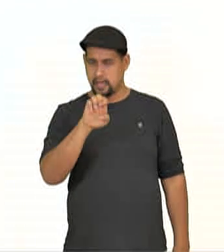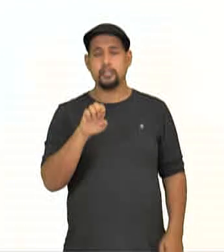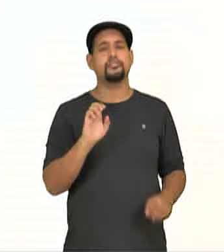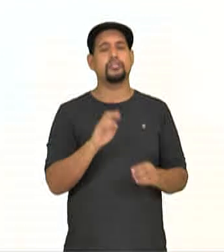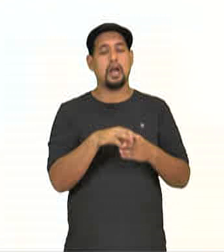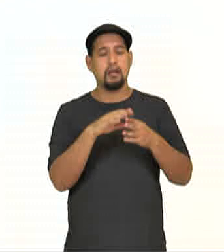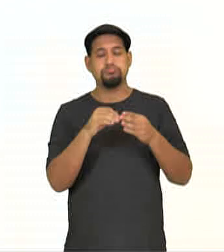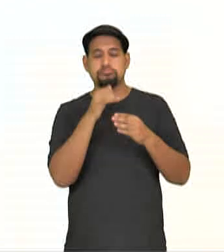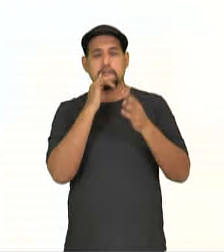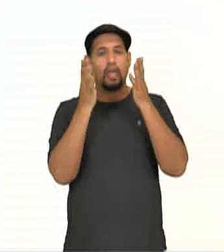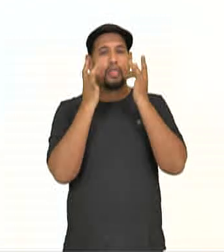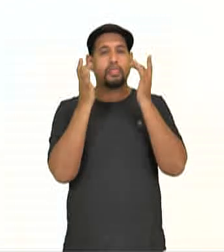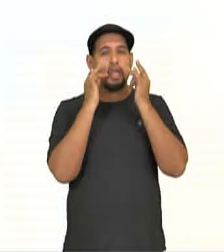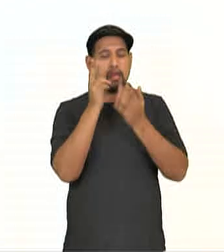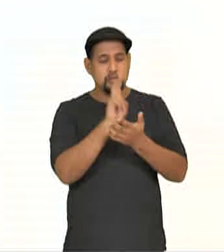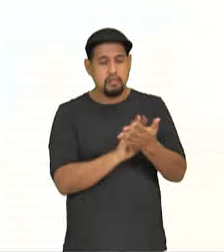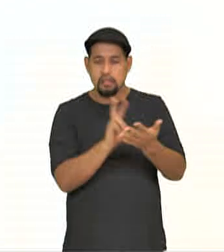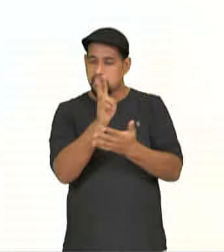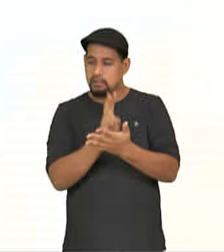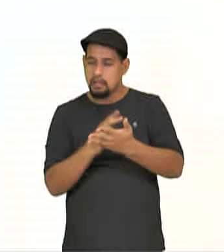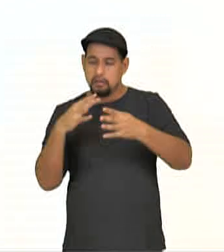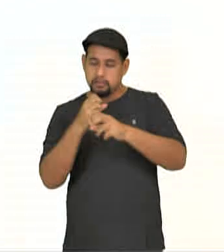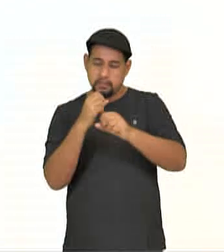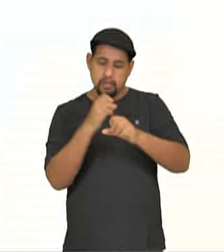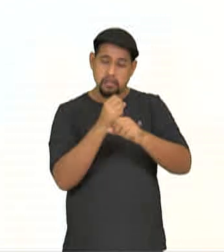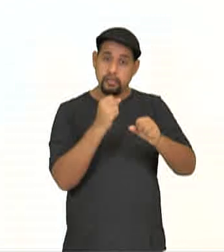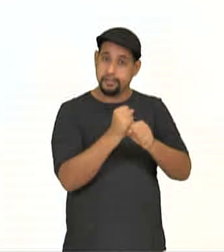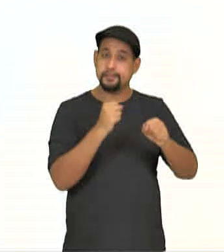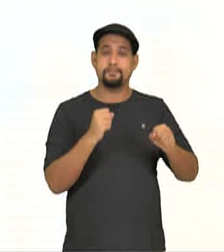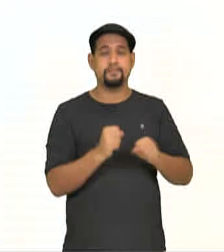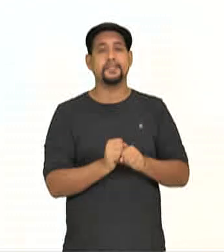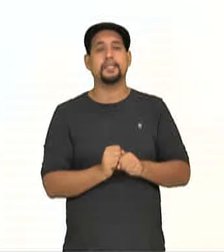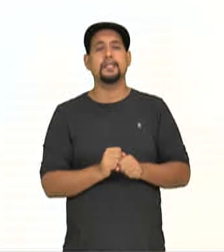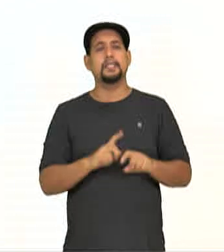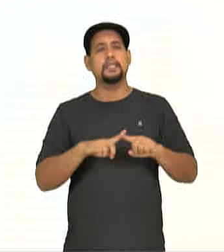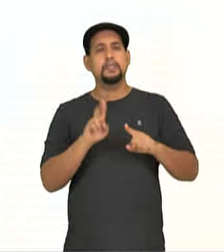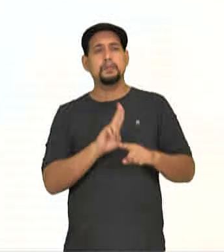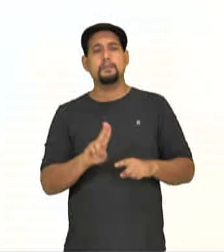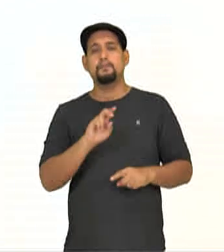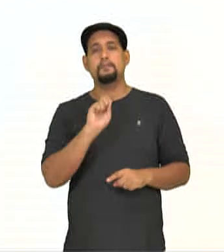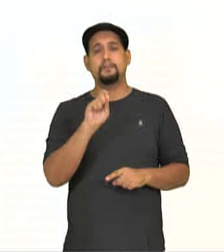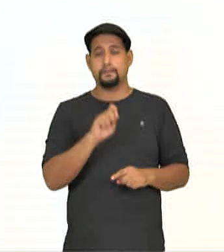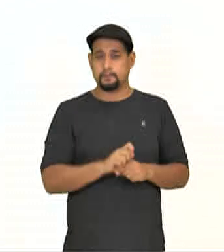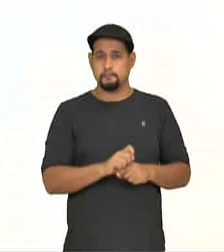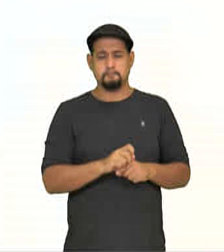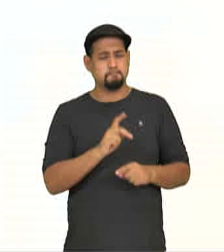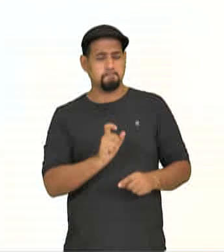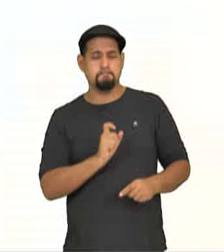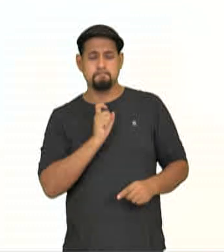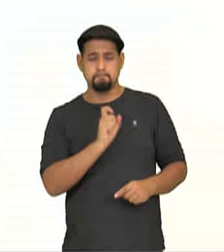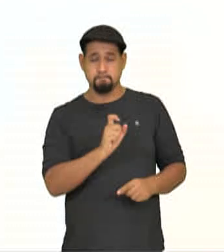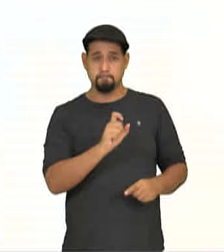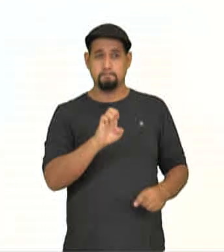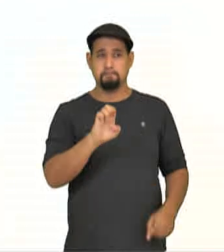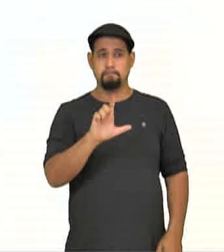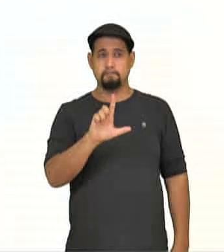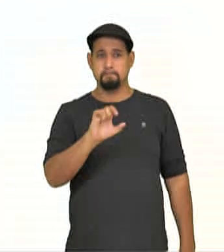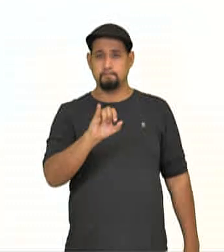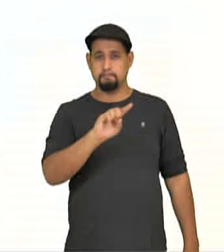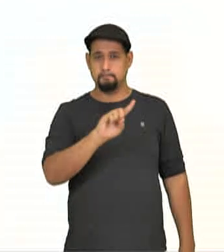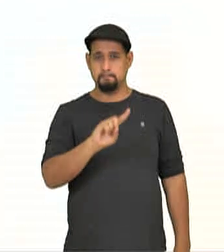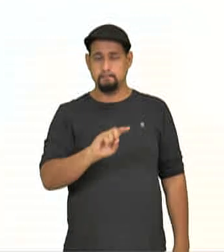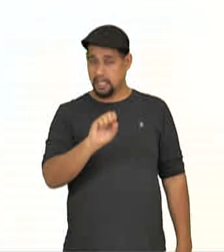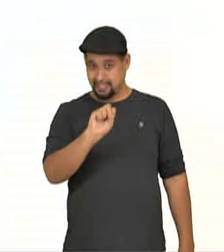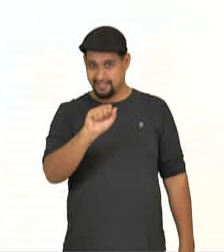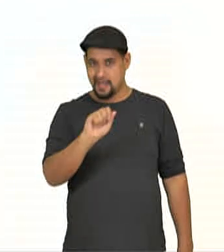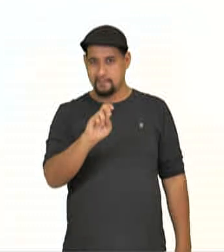dramaturgo utilizava-se de reinaldos anteriores, Henrique VI, para criticar o período elisabetano, que durou